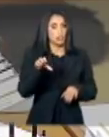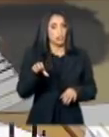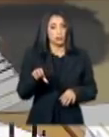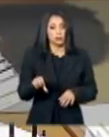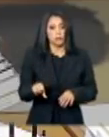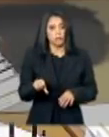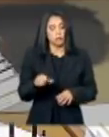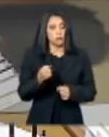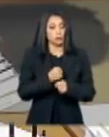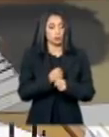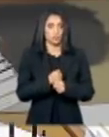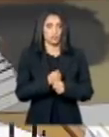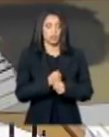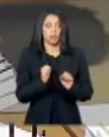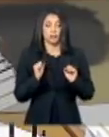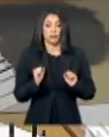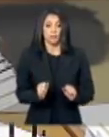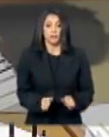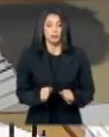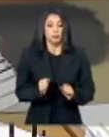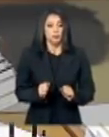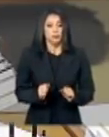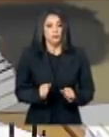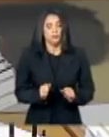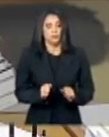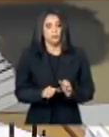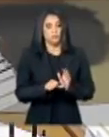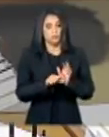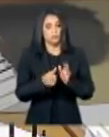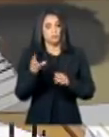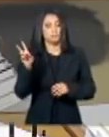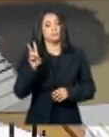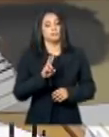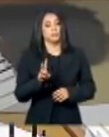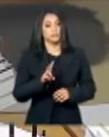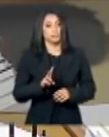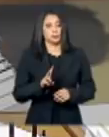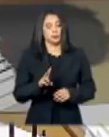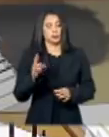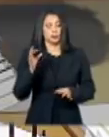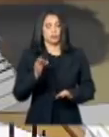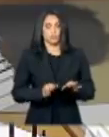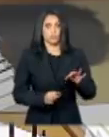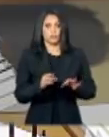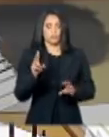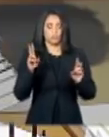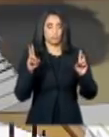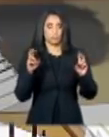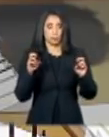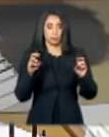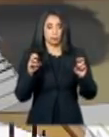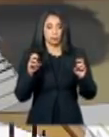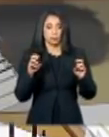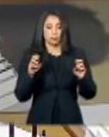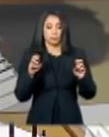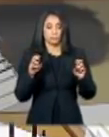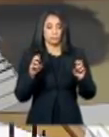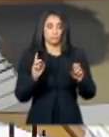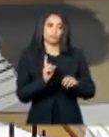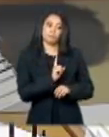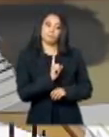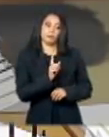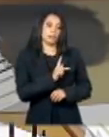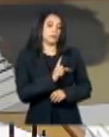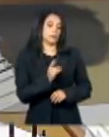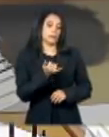possível julgar se pela primeira vez o tema não presidente